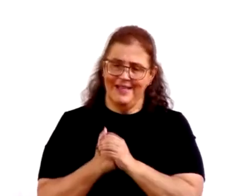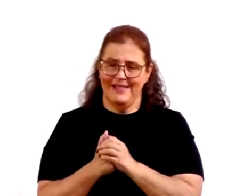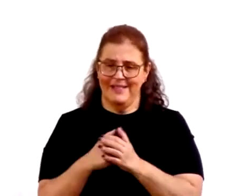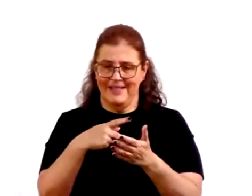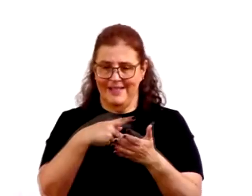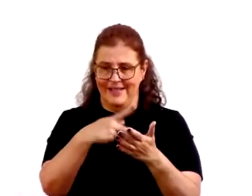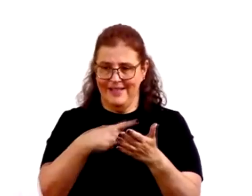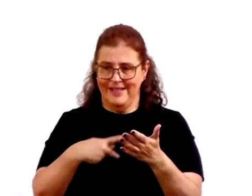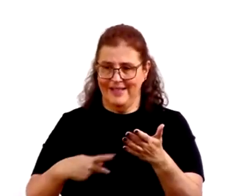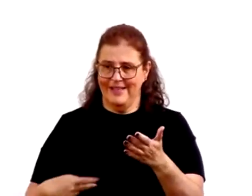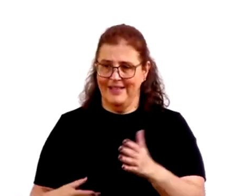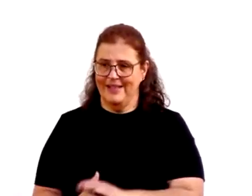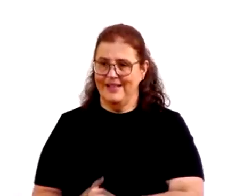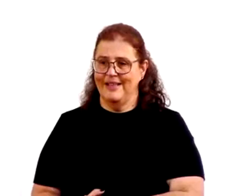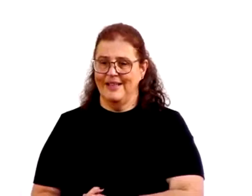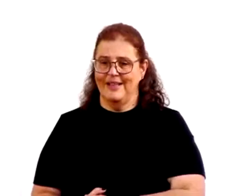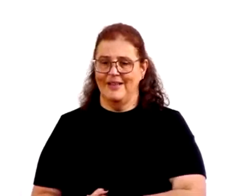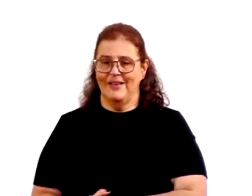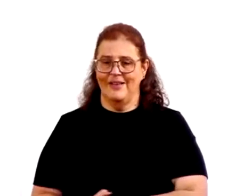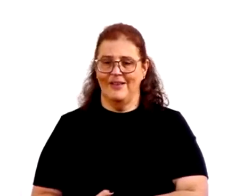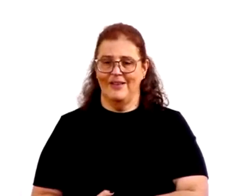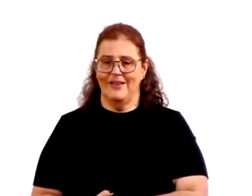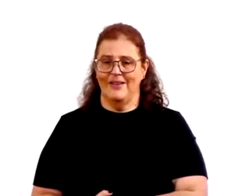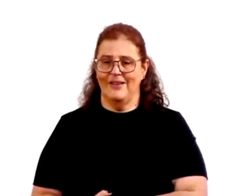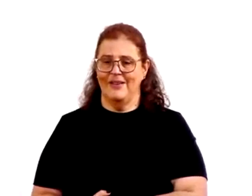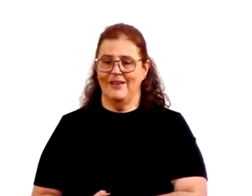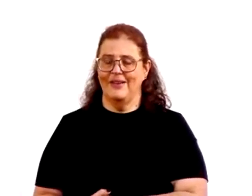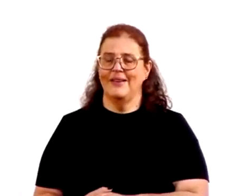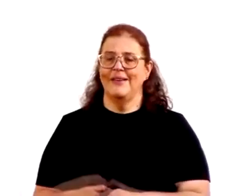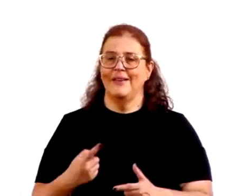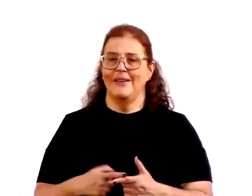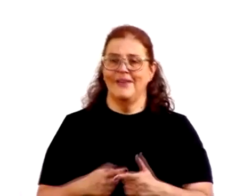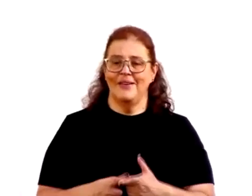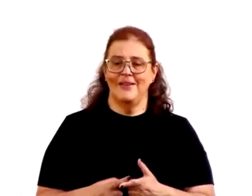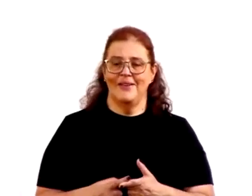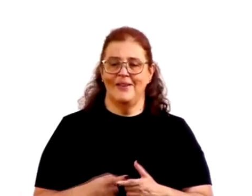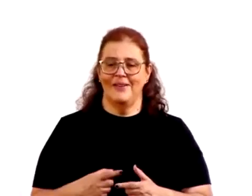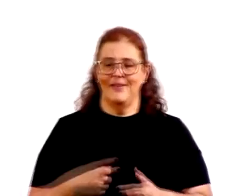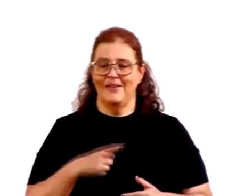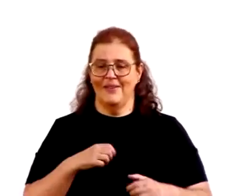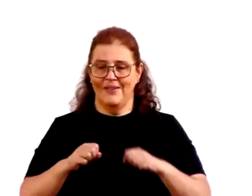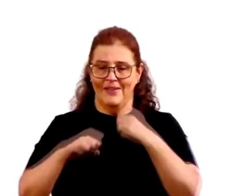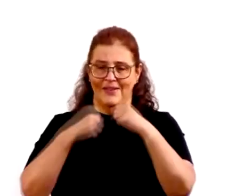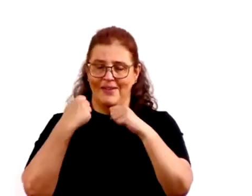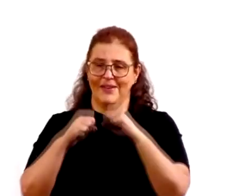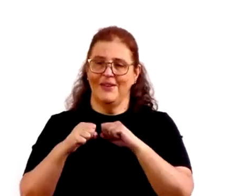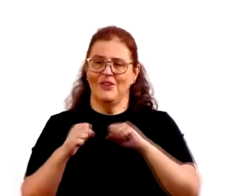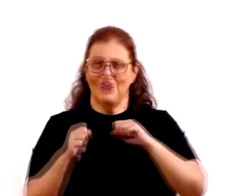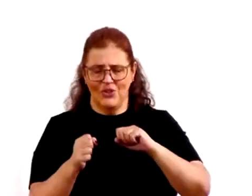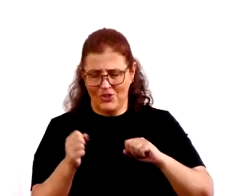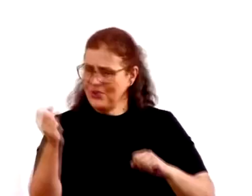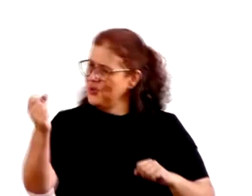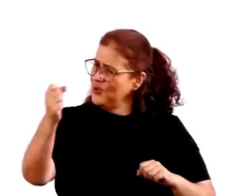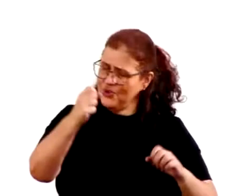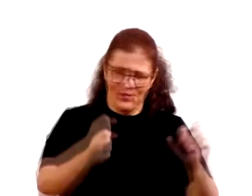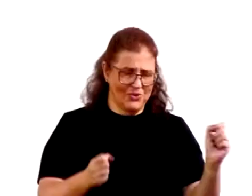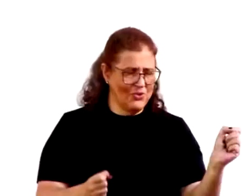vossas cabeças, portais eternos, sol,